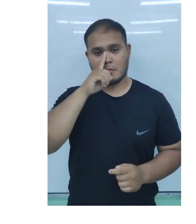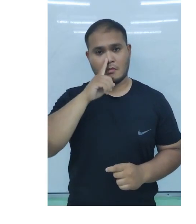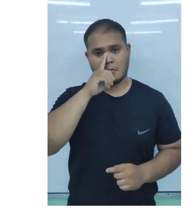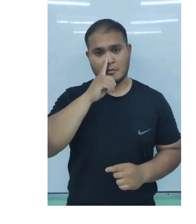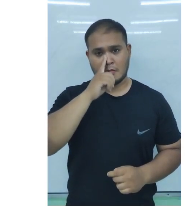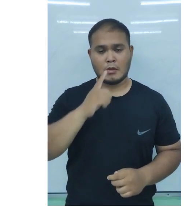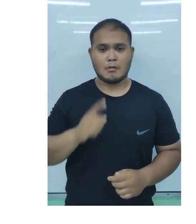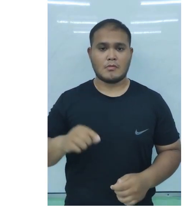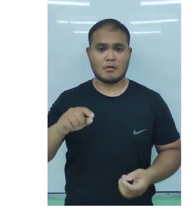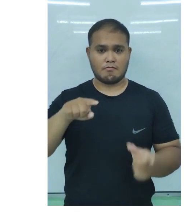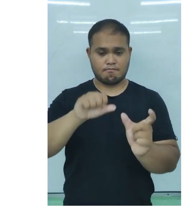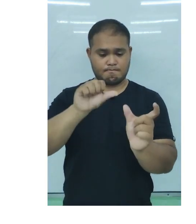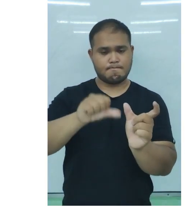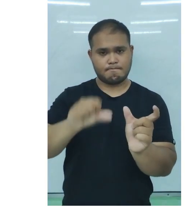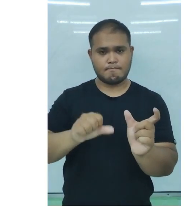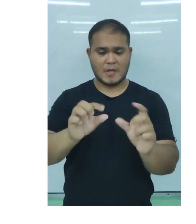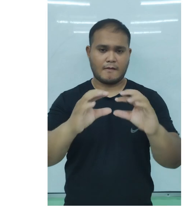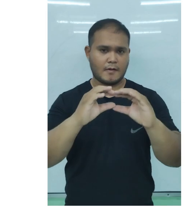Genitivo, maiorum.